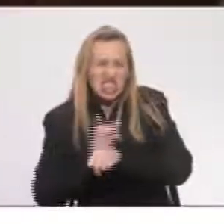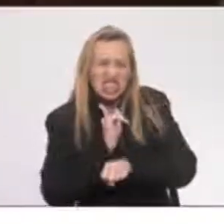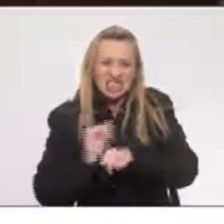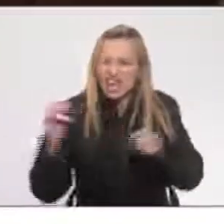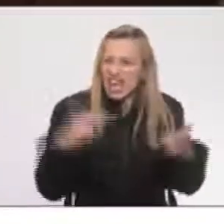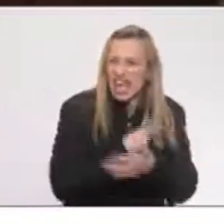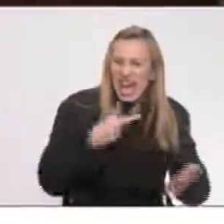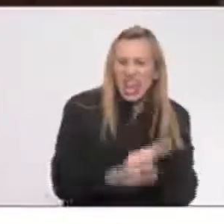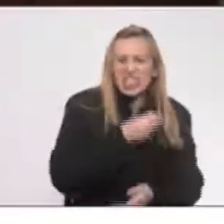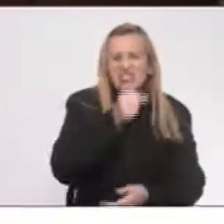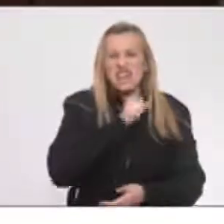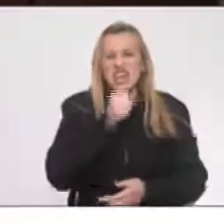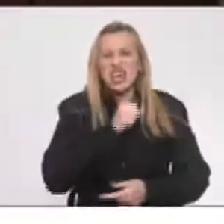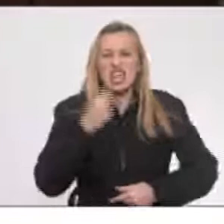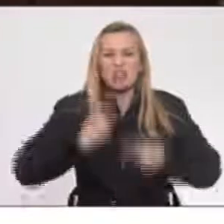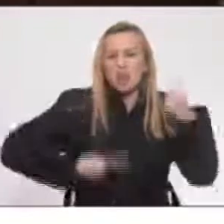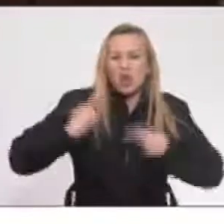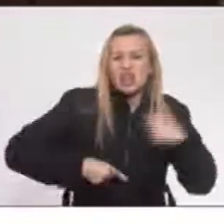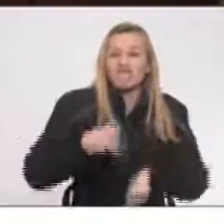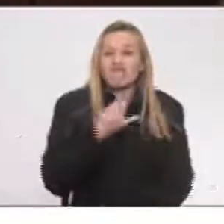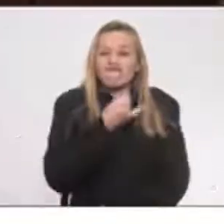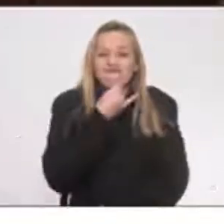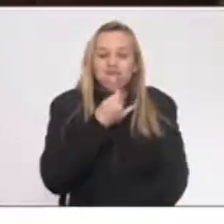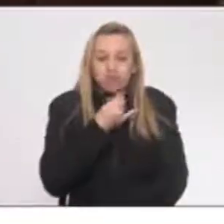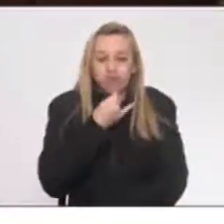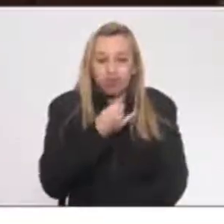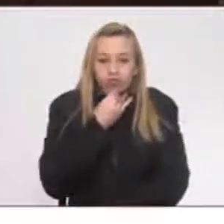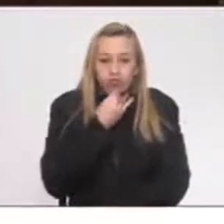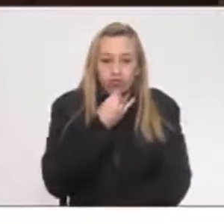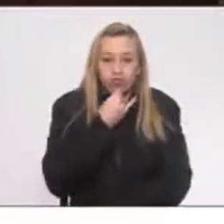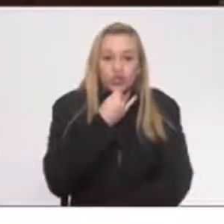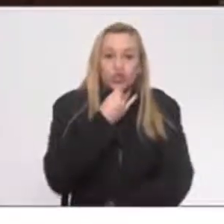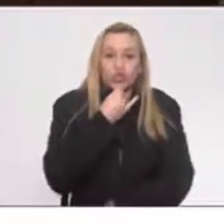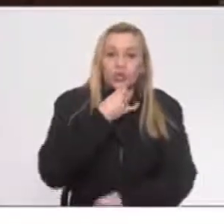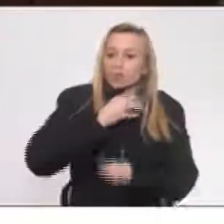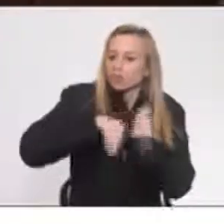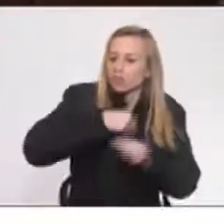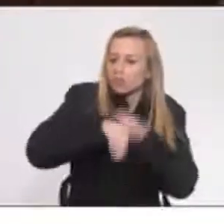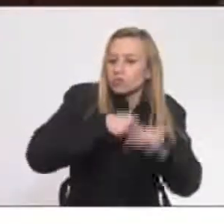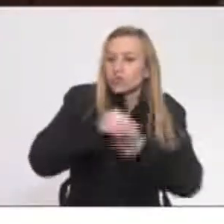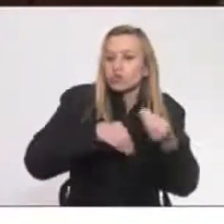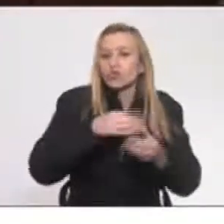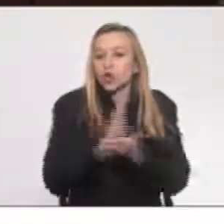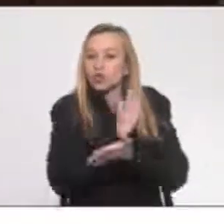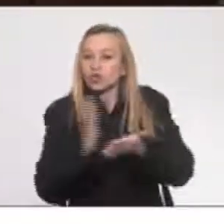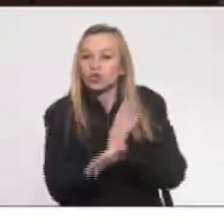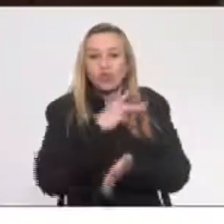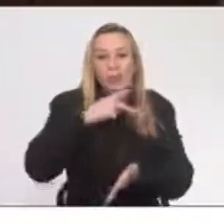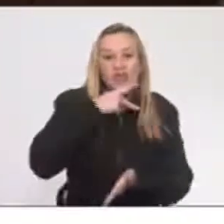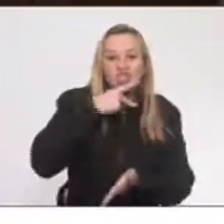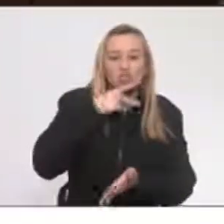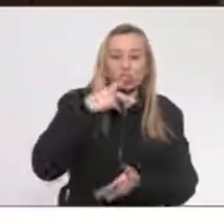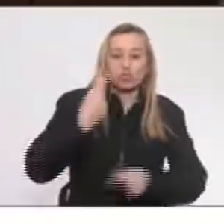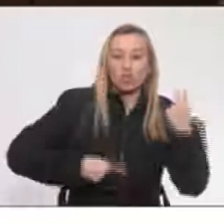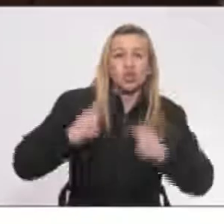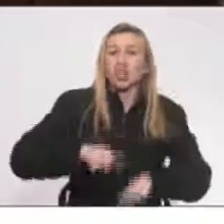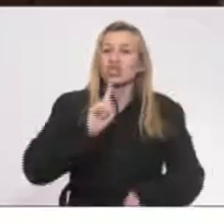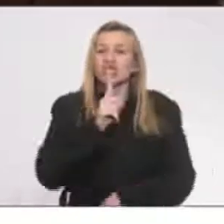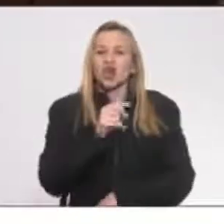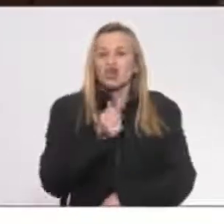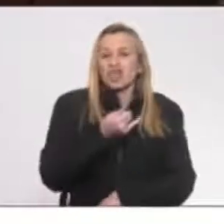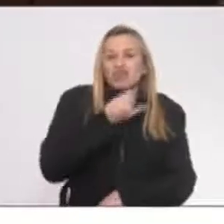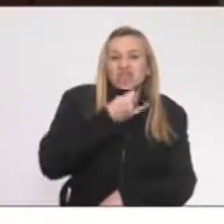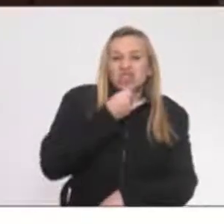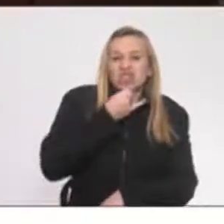velha política que infelizmente assolam os partidos políticos. Não se acanhe, deputado